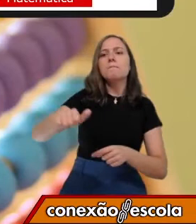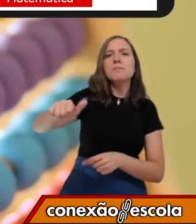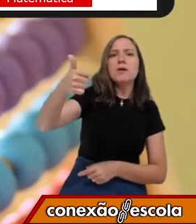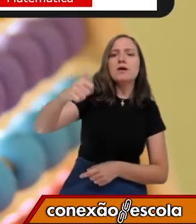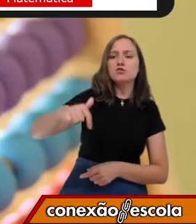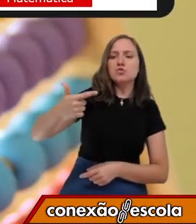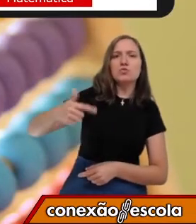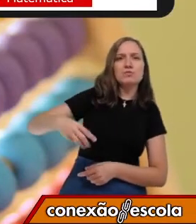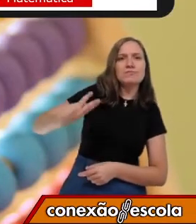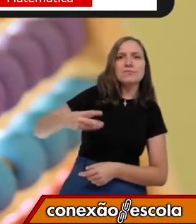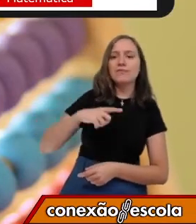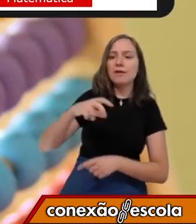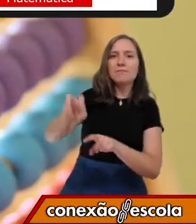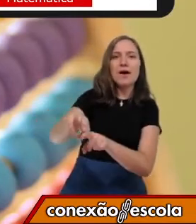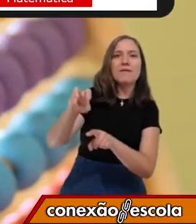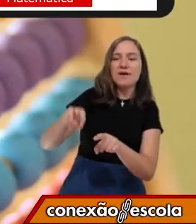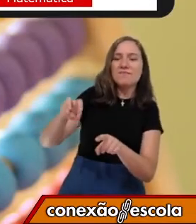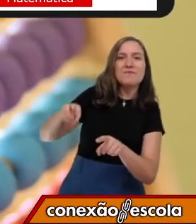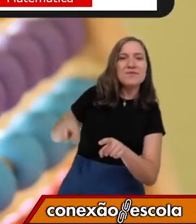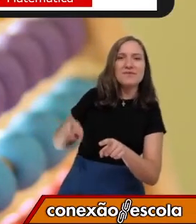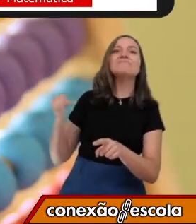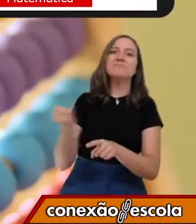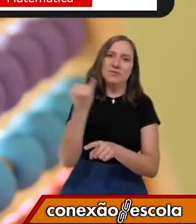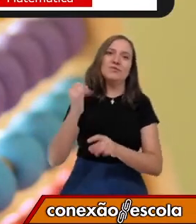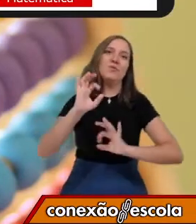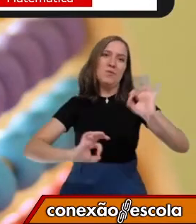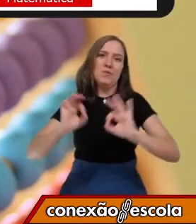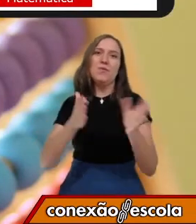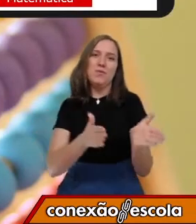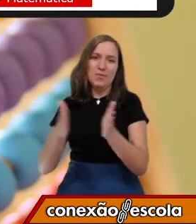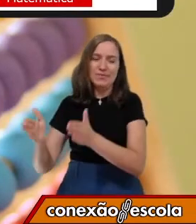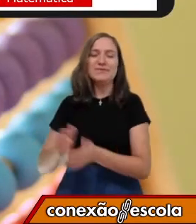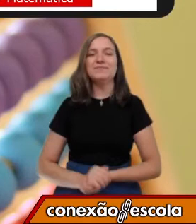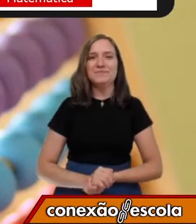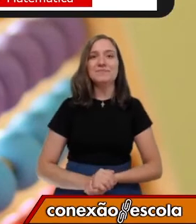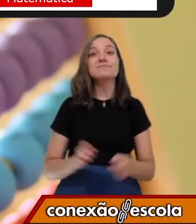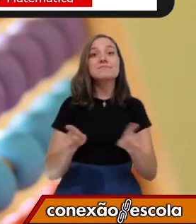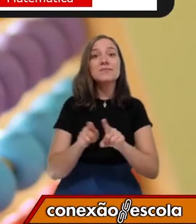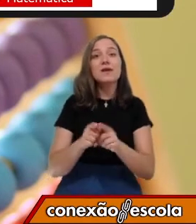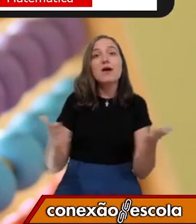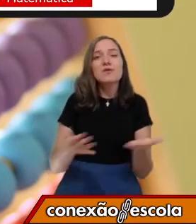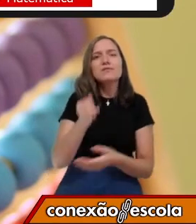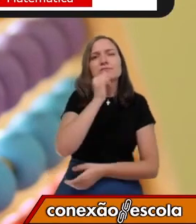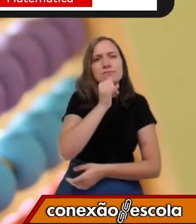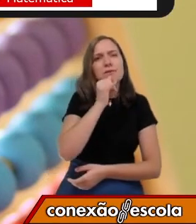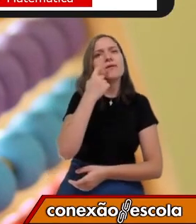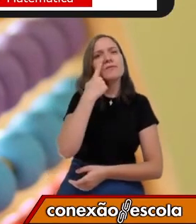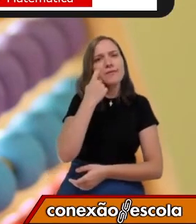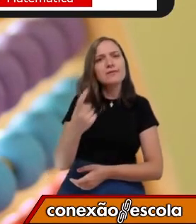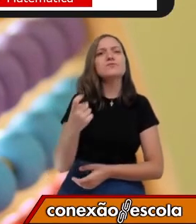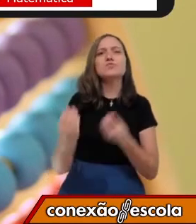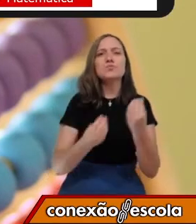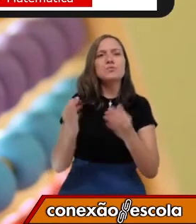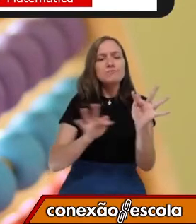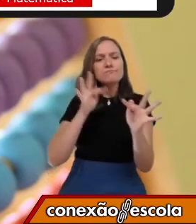indicam uma ordenação. Aqui nesse parágrafo, a gente vai ver um exemplo bem interessante da aplicação das